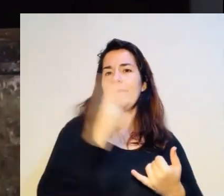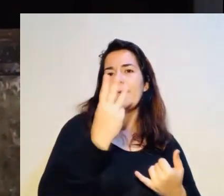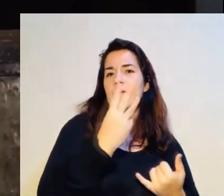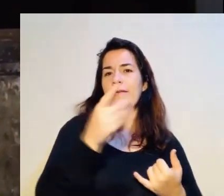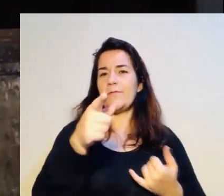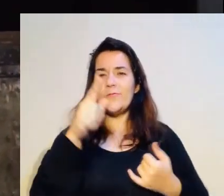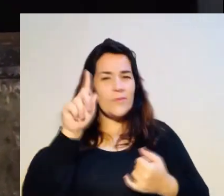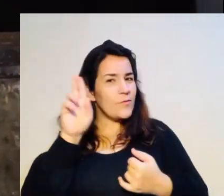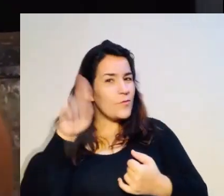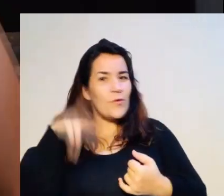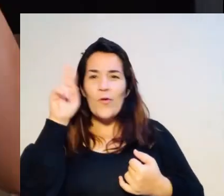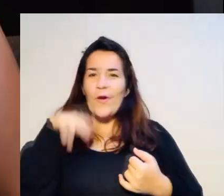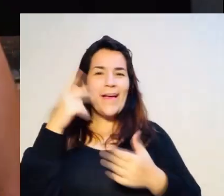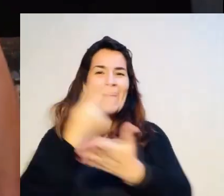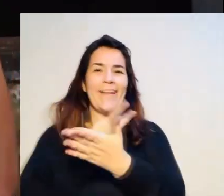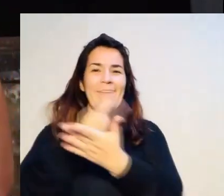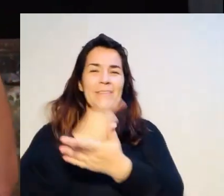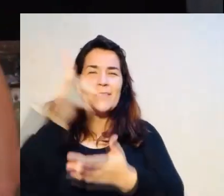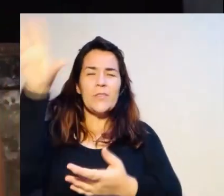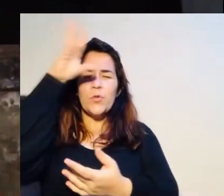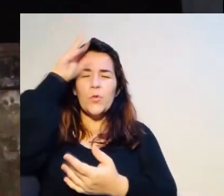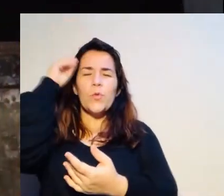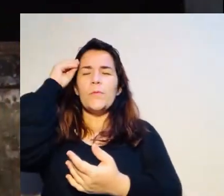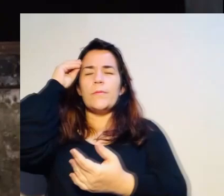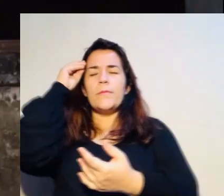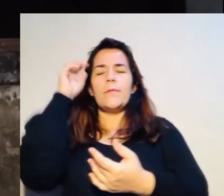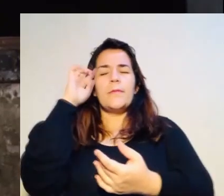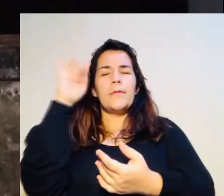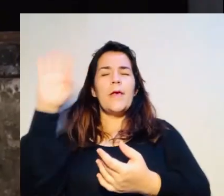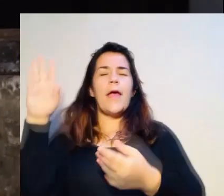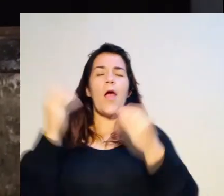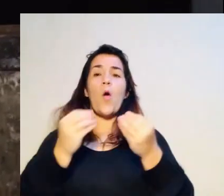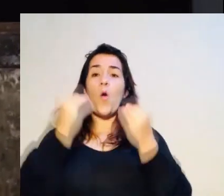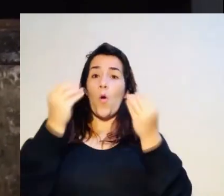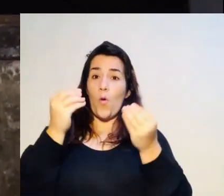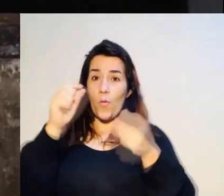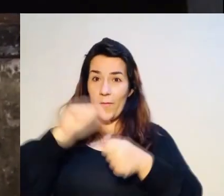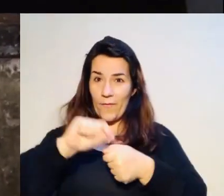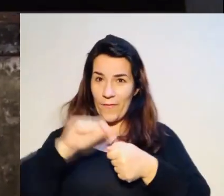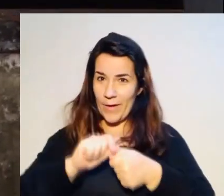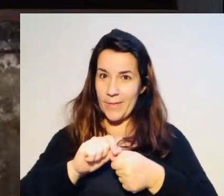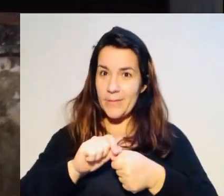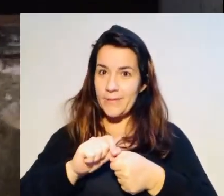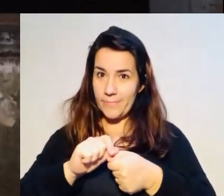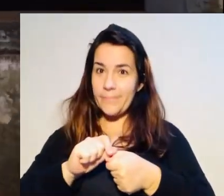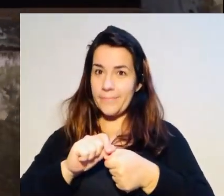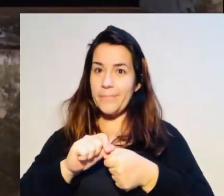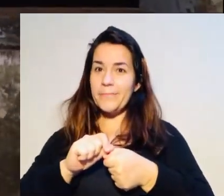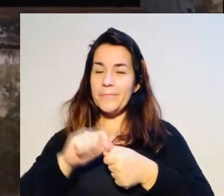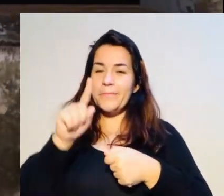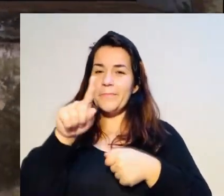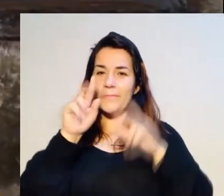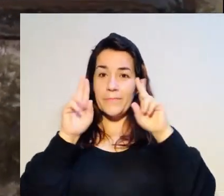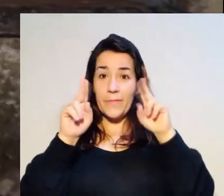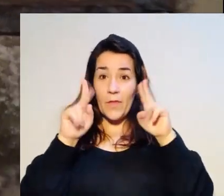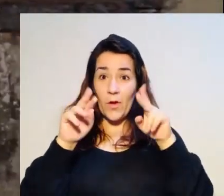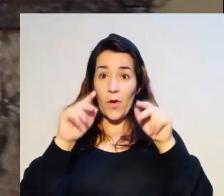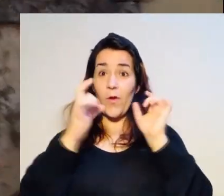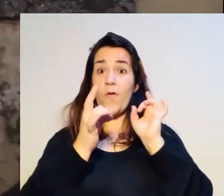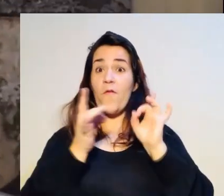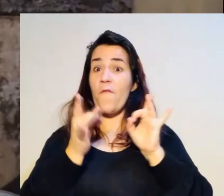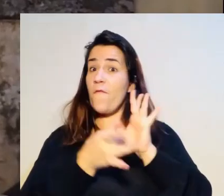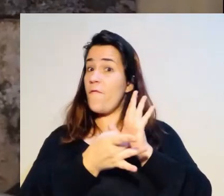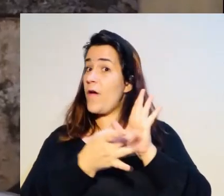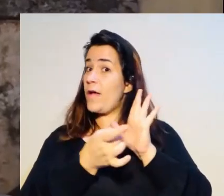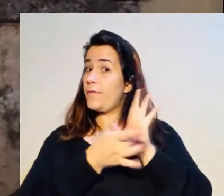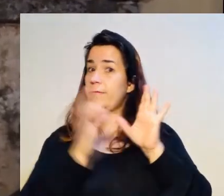de 3, que eu aposto que se você puxar lá na sua cabecinha, você vai lembrar como é que faz. Então, mesma coisa,